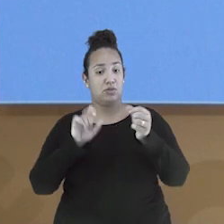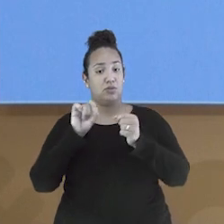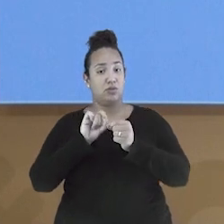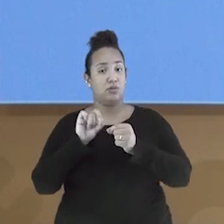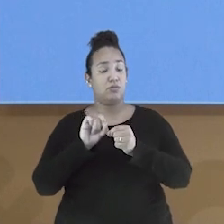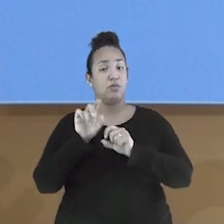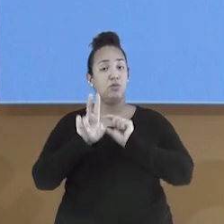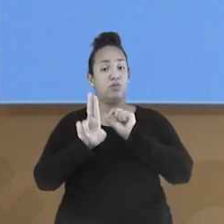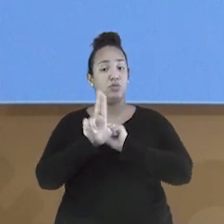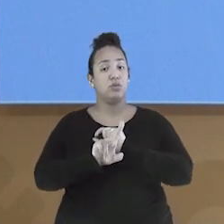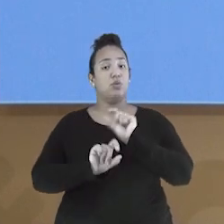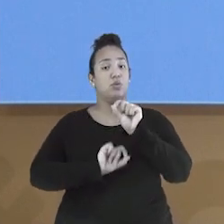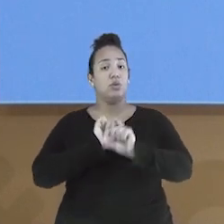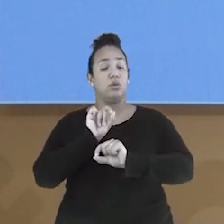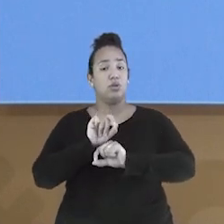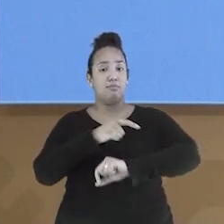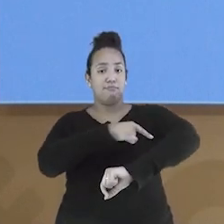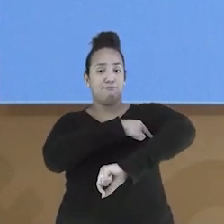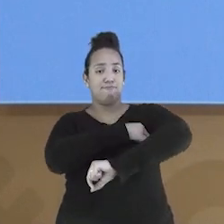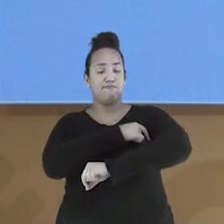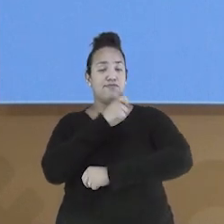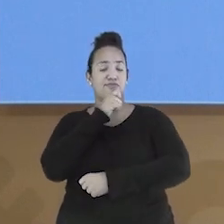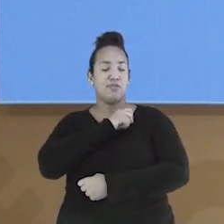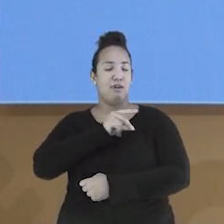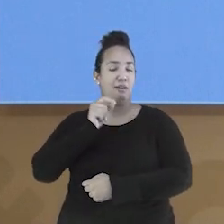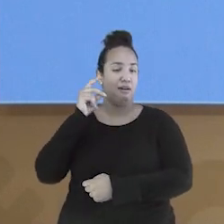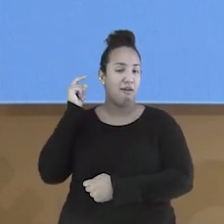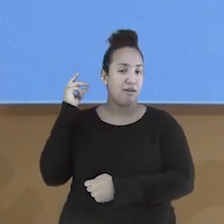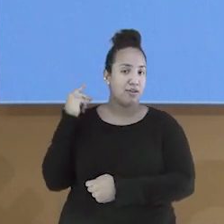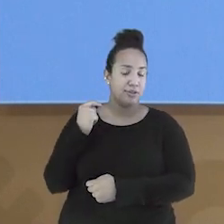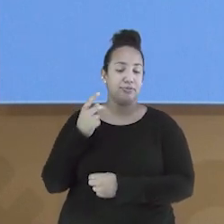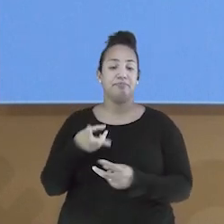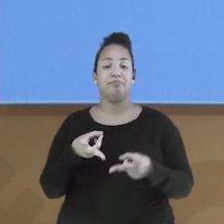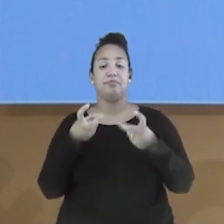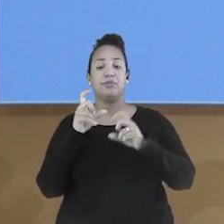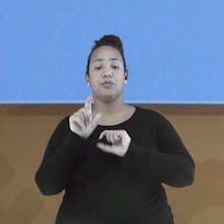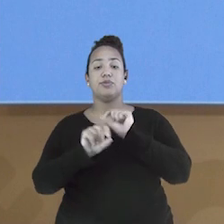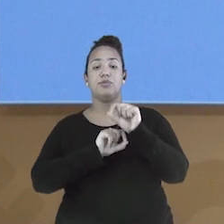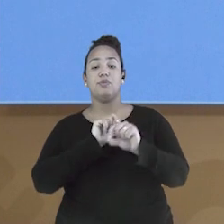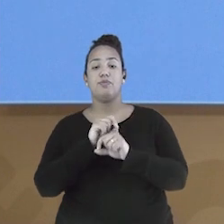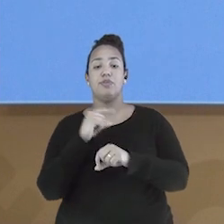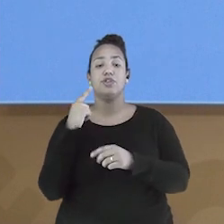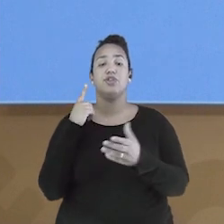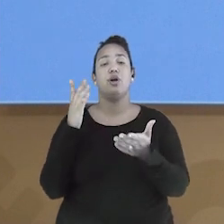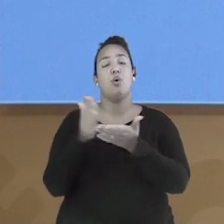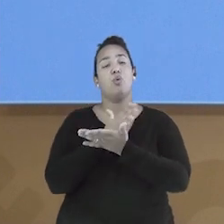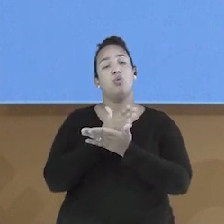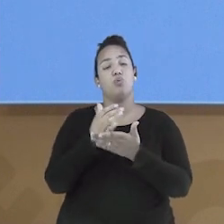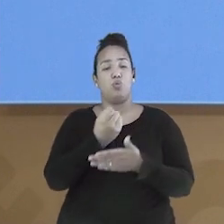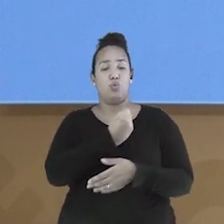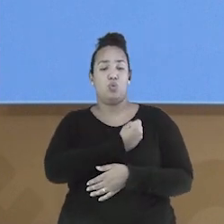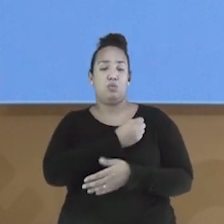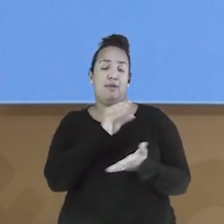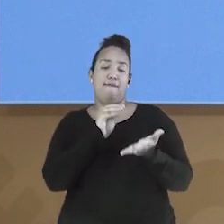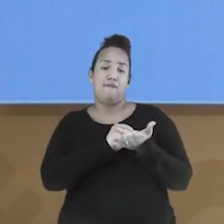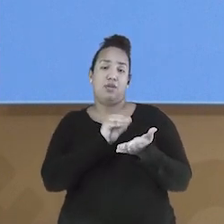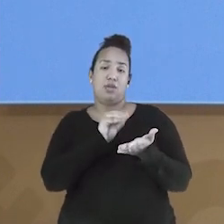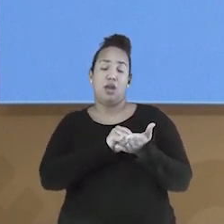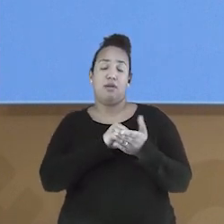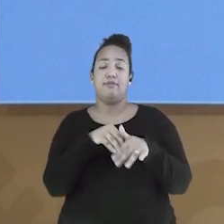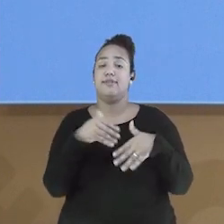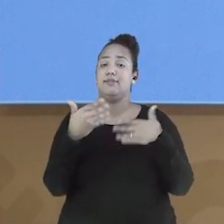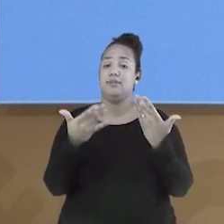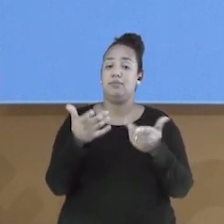um termômetro antigo do seu avô. Ele percebeu que estavam faltando alguns números no termômetro e para resolver